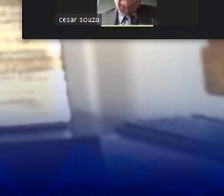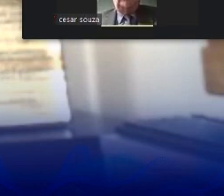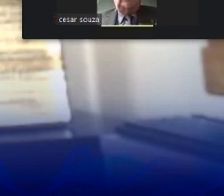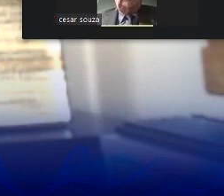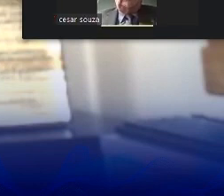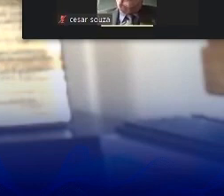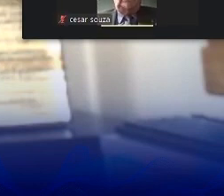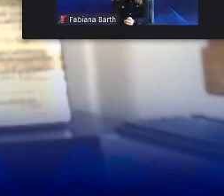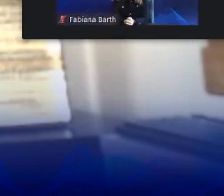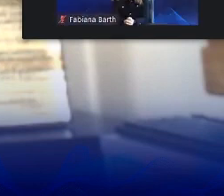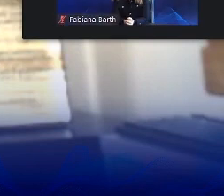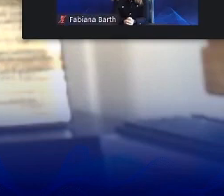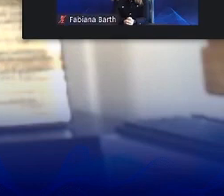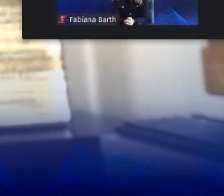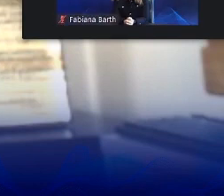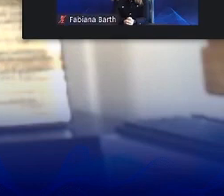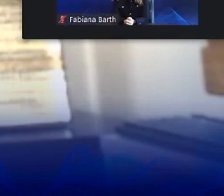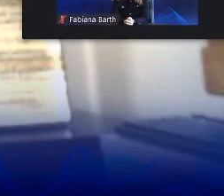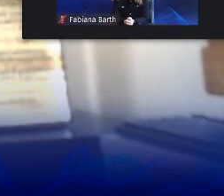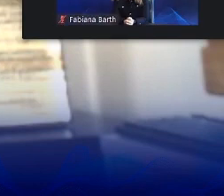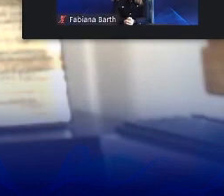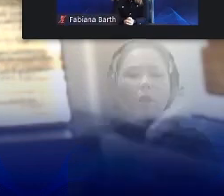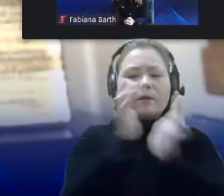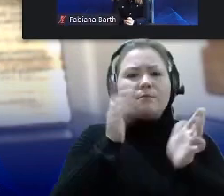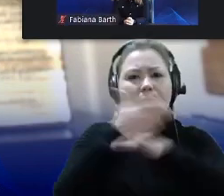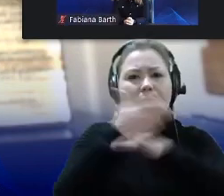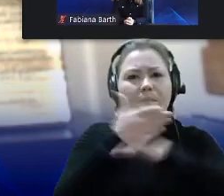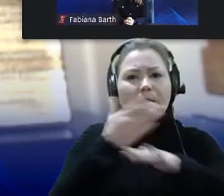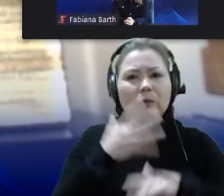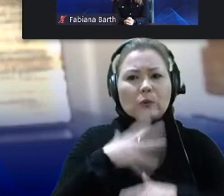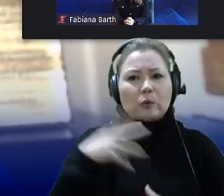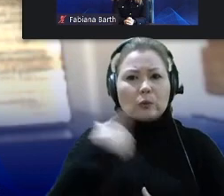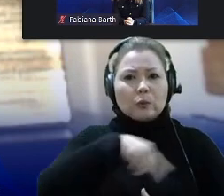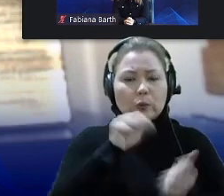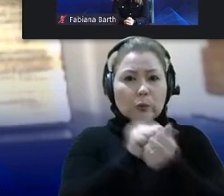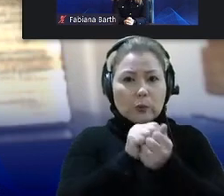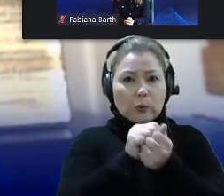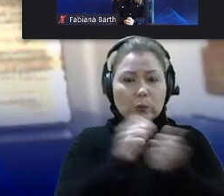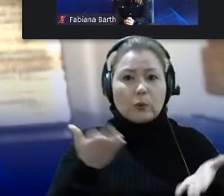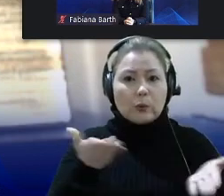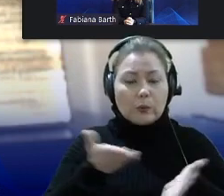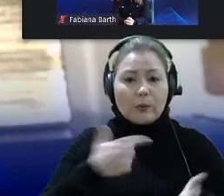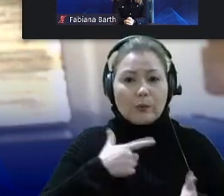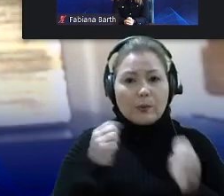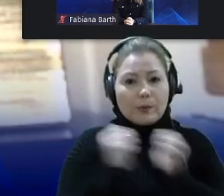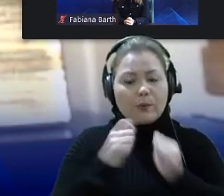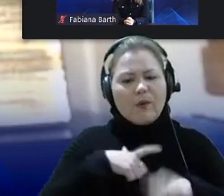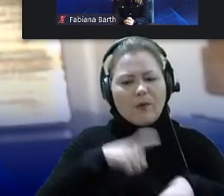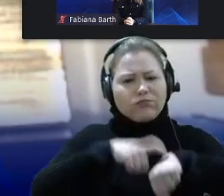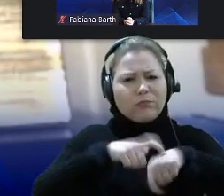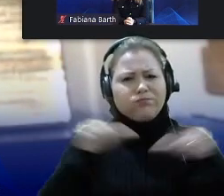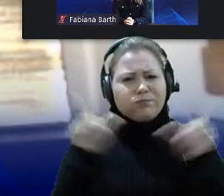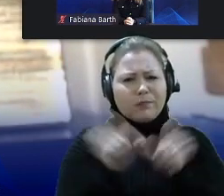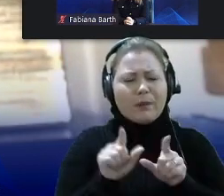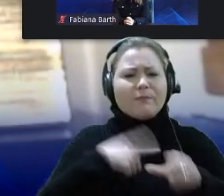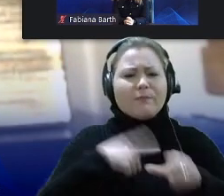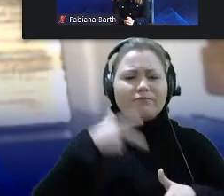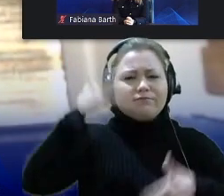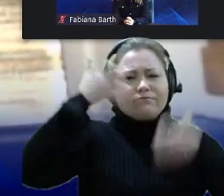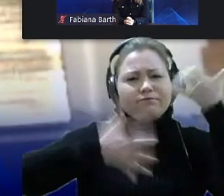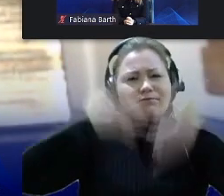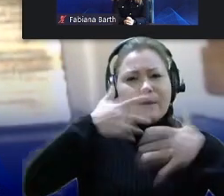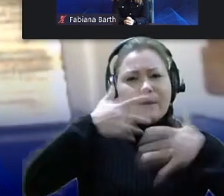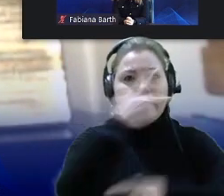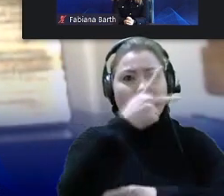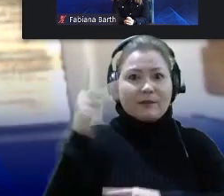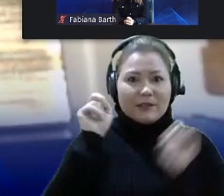que participaram comigo e dentro do meu curto espaço de tempo era estas palavras que eu queria deixar